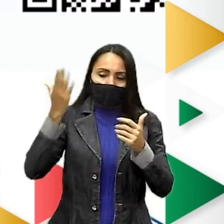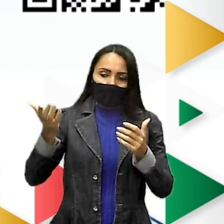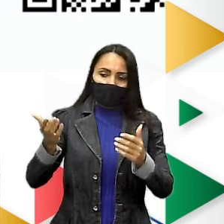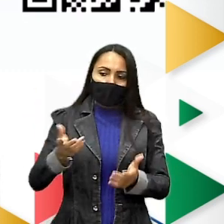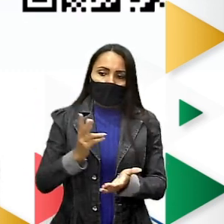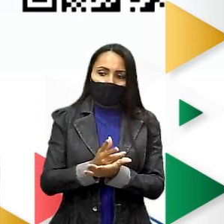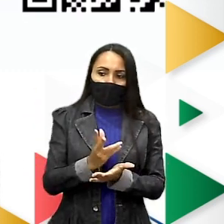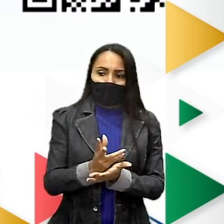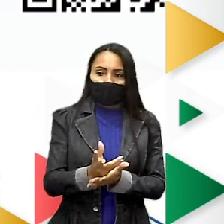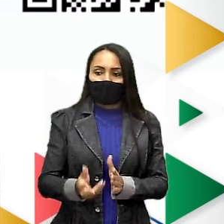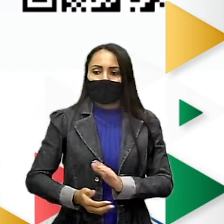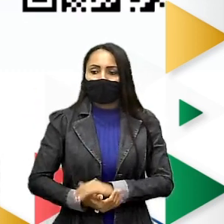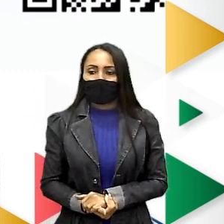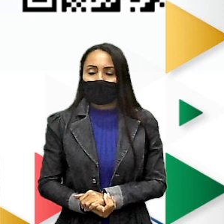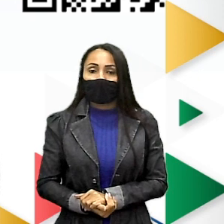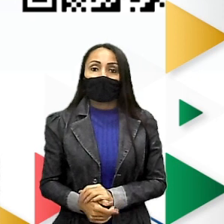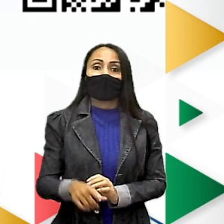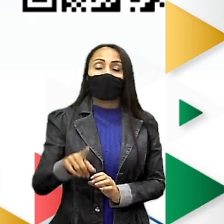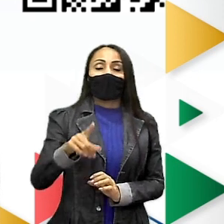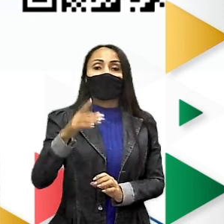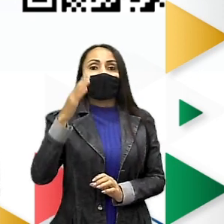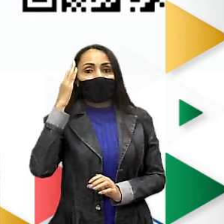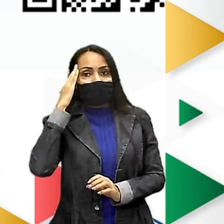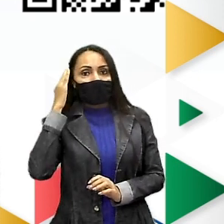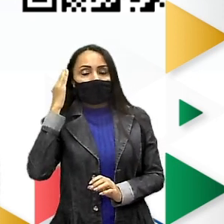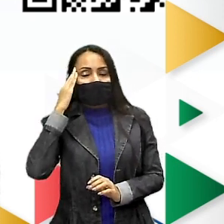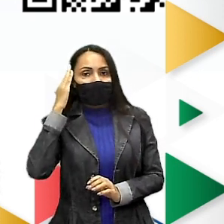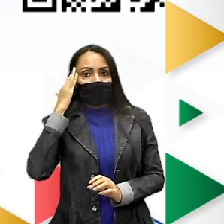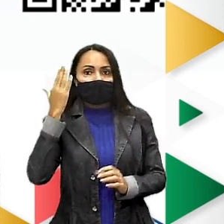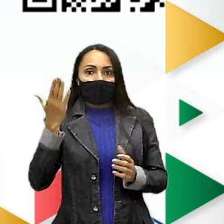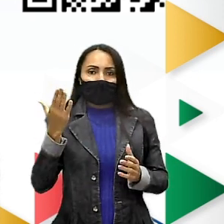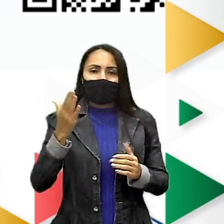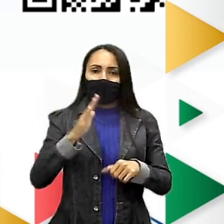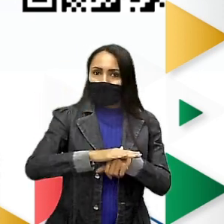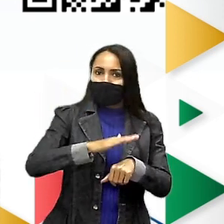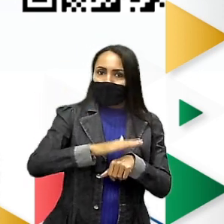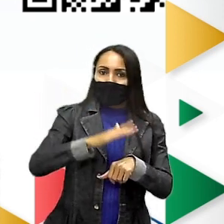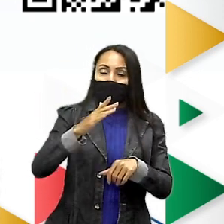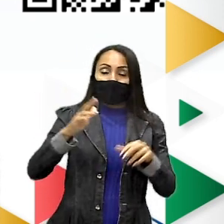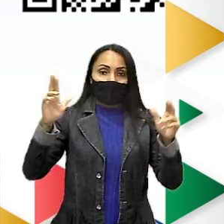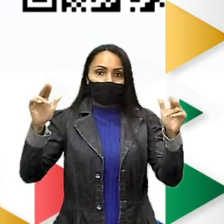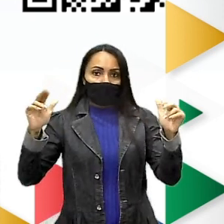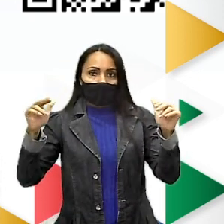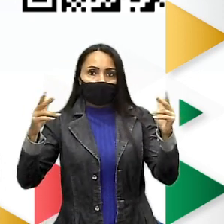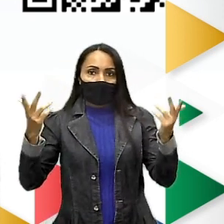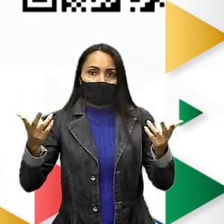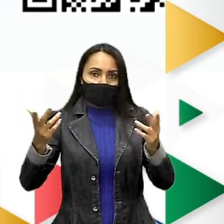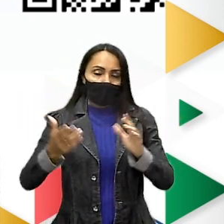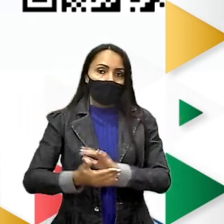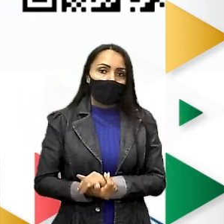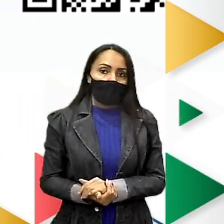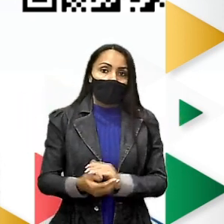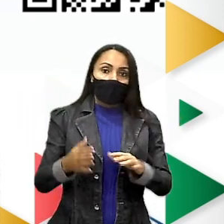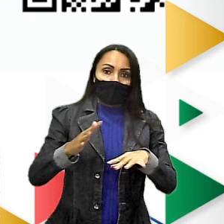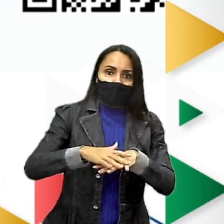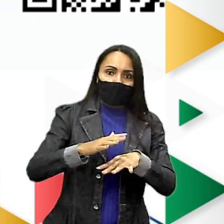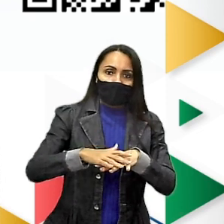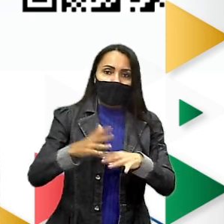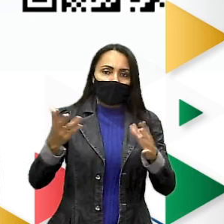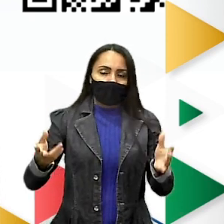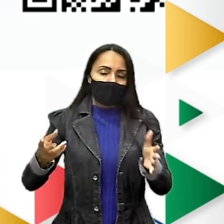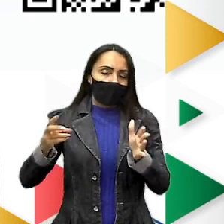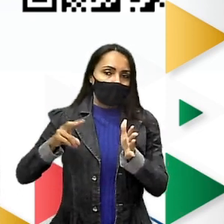na próxima etapa. Se você quer saber um pouquinho mais sobre tamanho de vírus, tamanho de